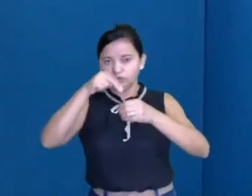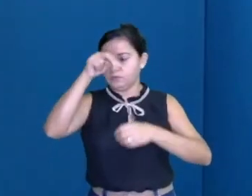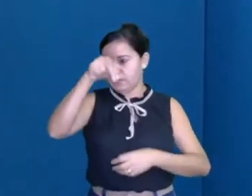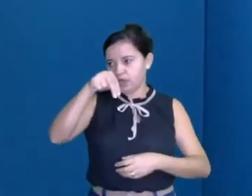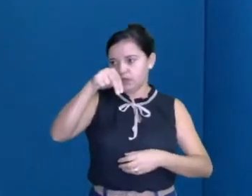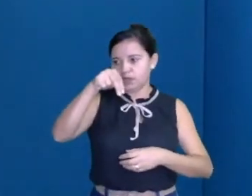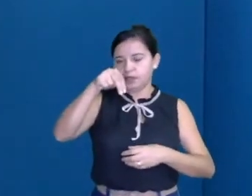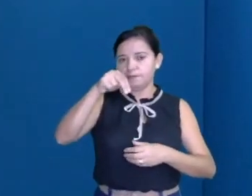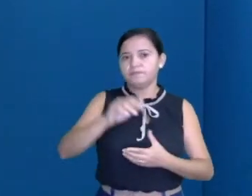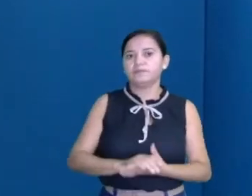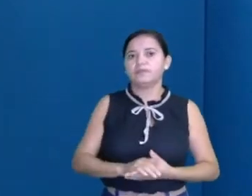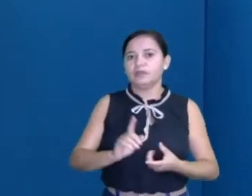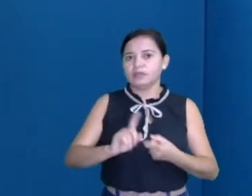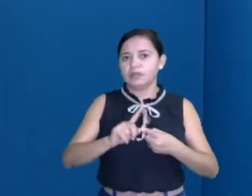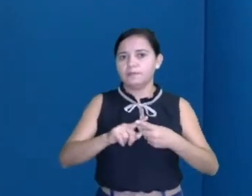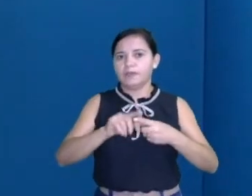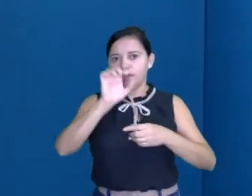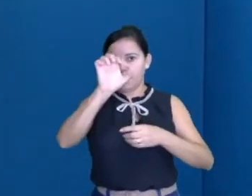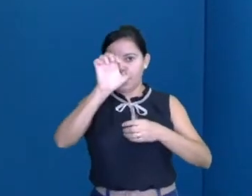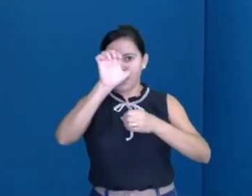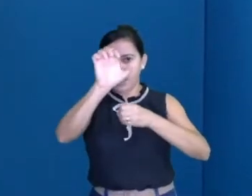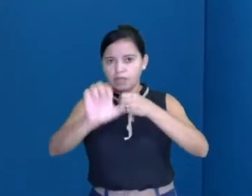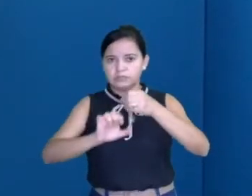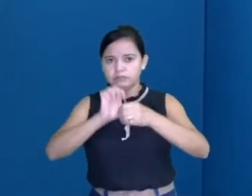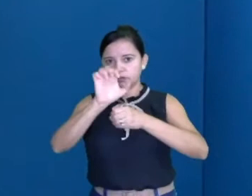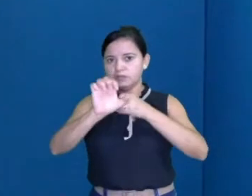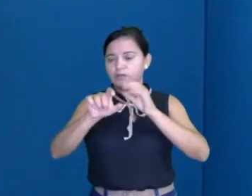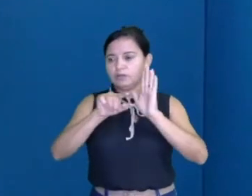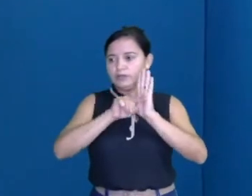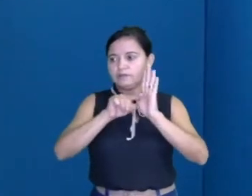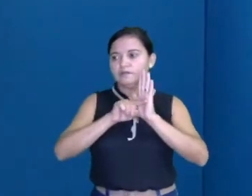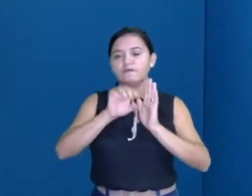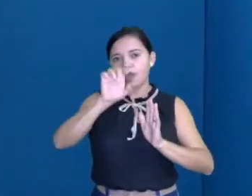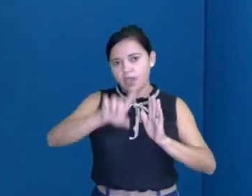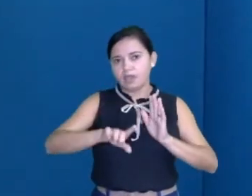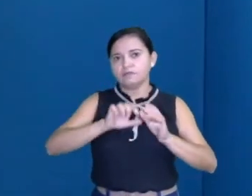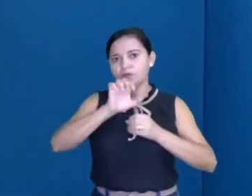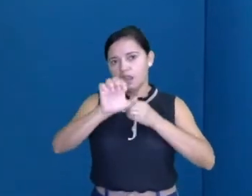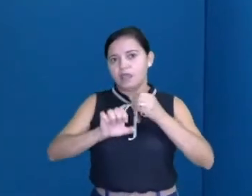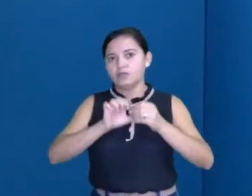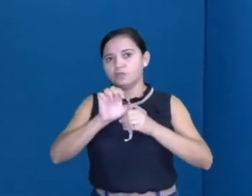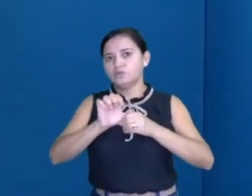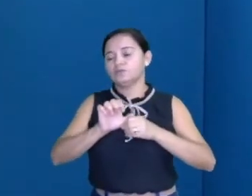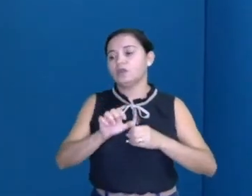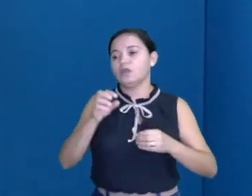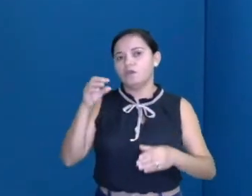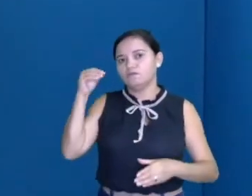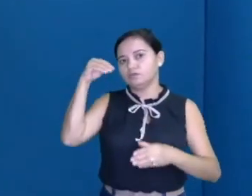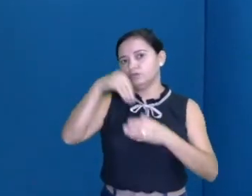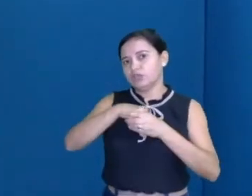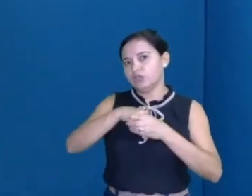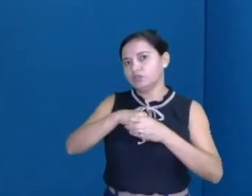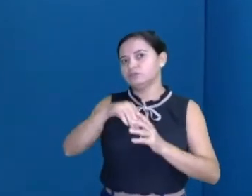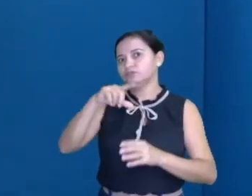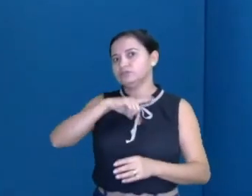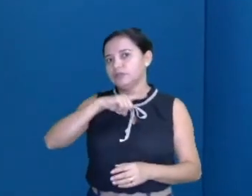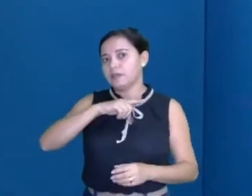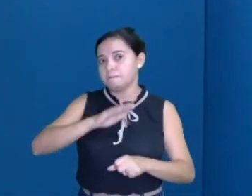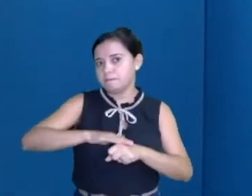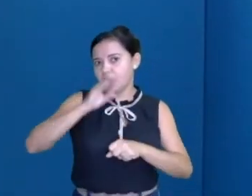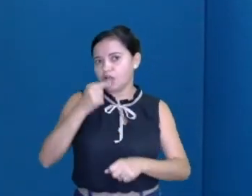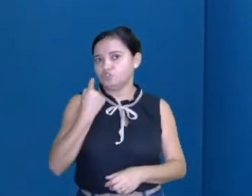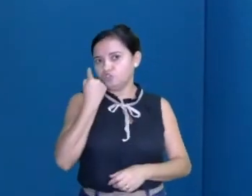E, com um sinalzinho ali de negativo, seria os elétrons. E aí eu vou ter, dentro da perspectiva de mais de um